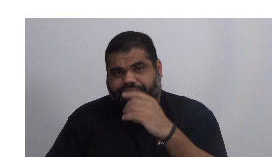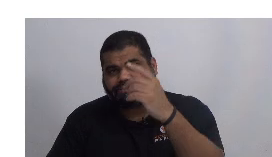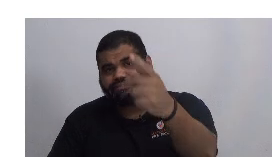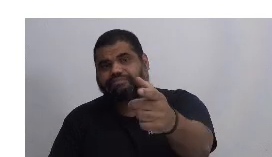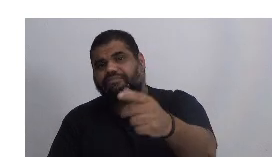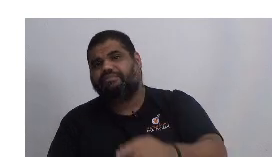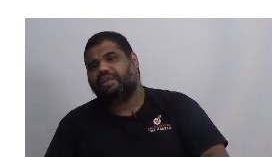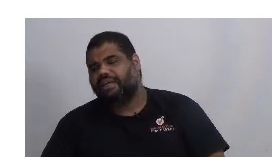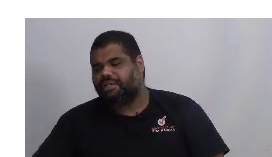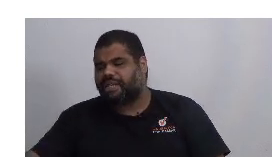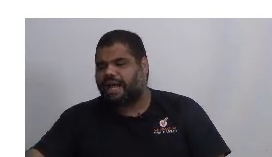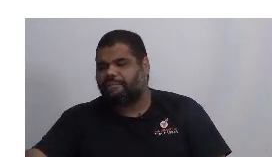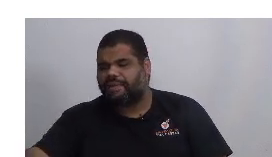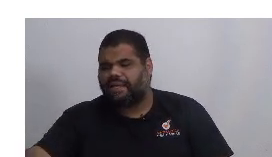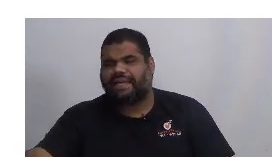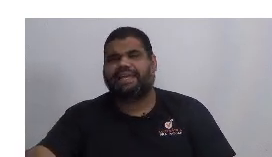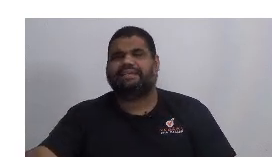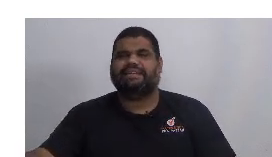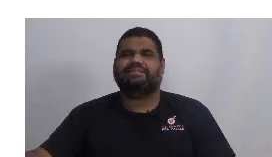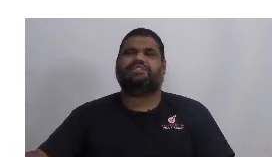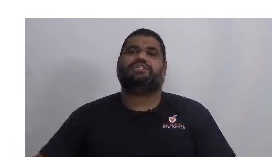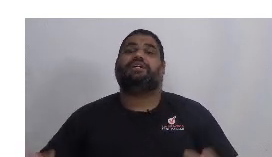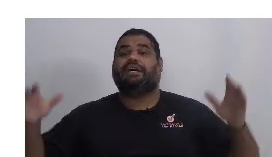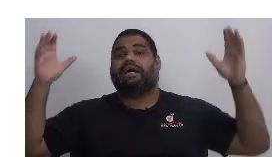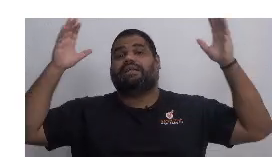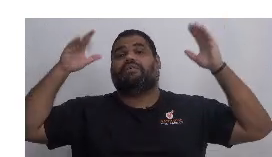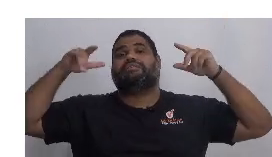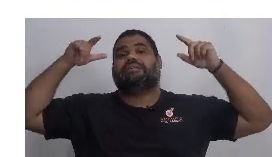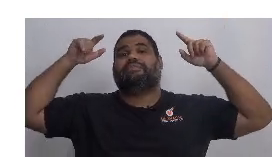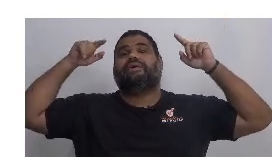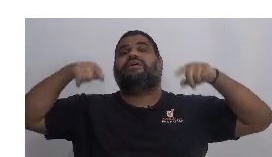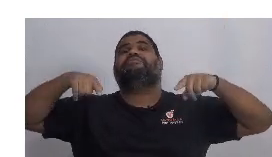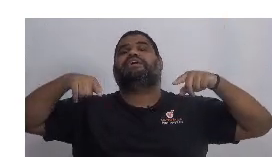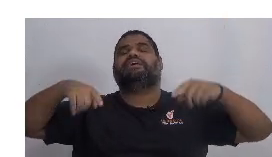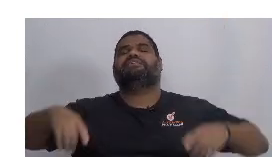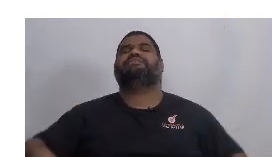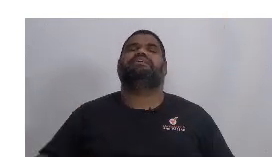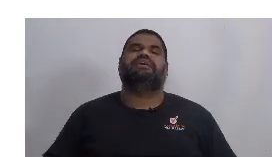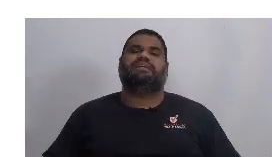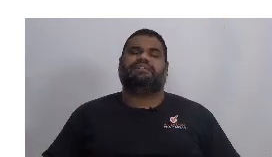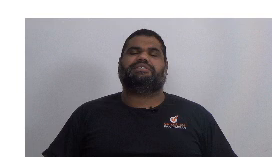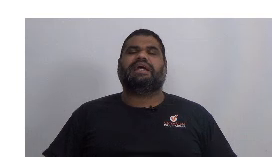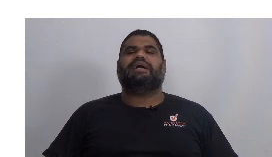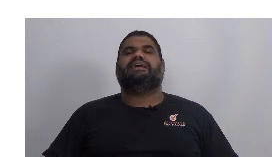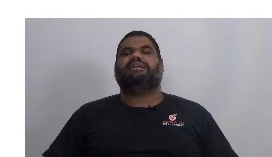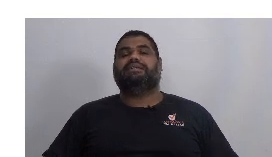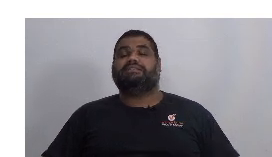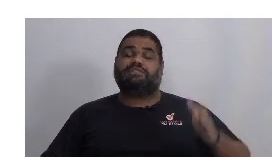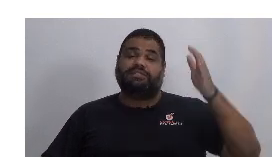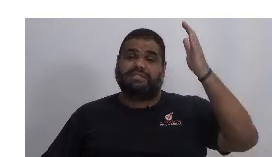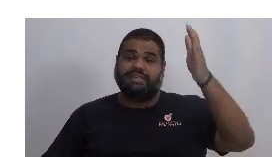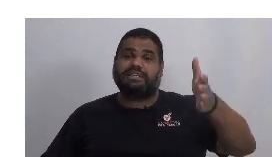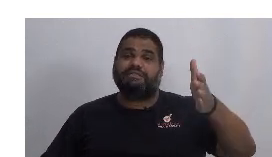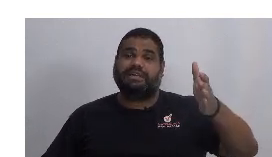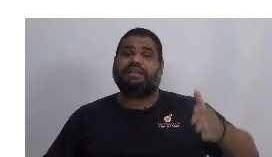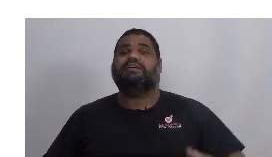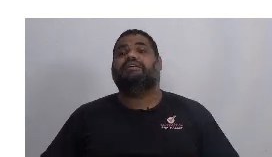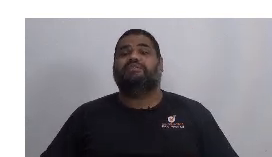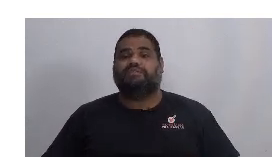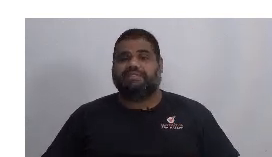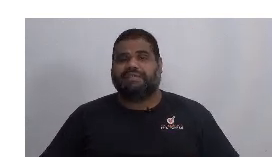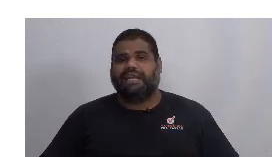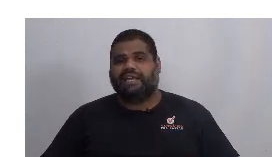fraqueza está em desistir. A nossa maior fraqueza está em desistir.